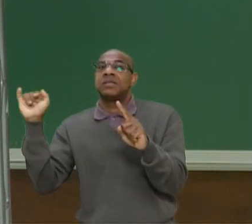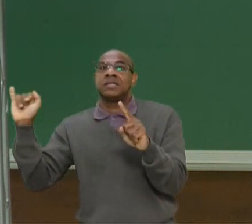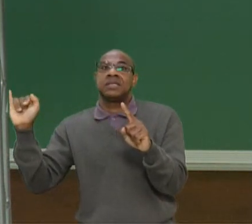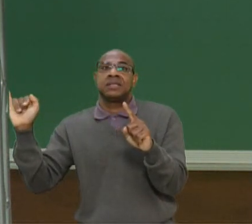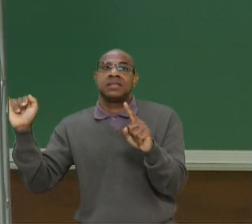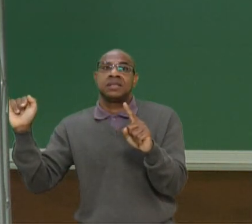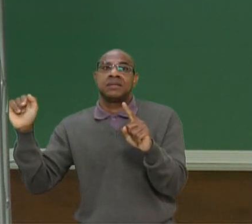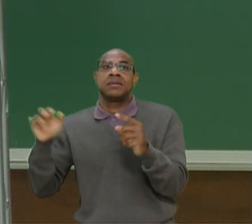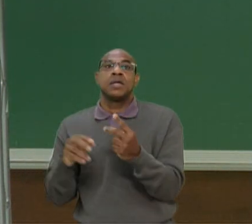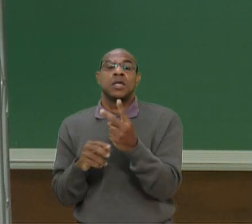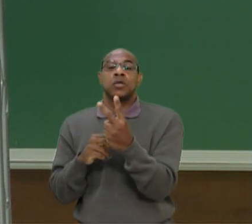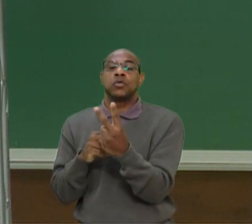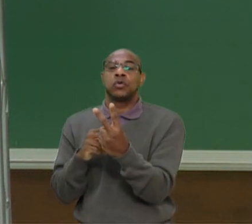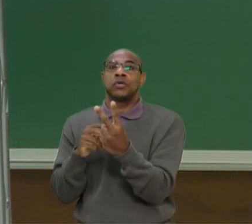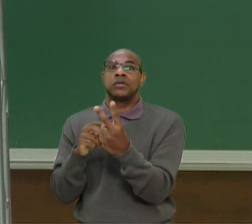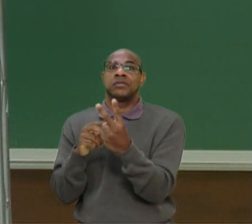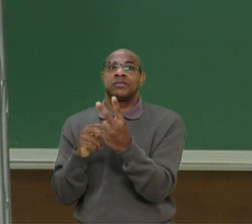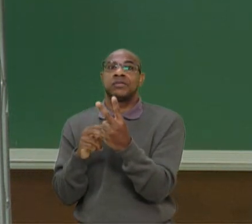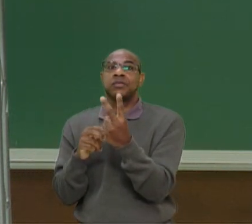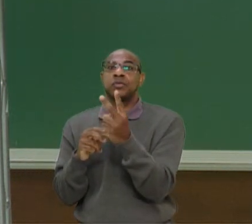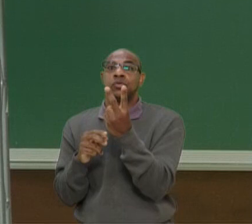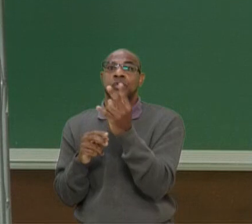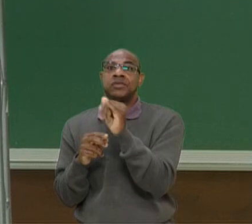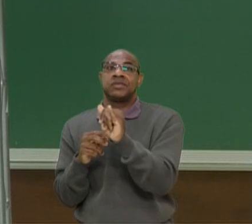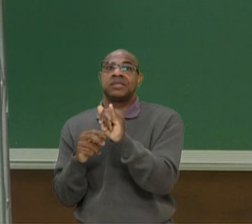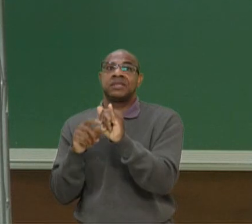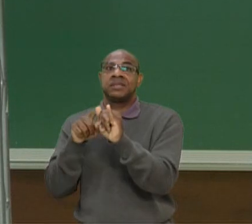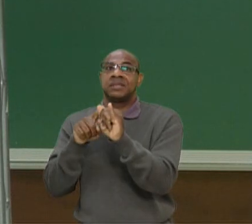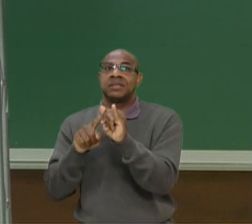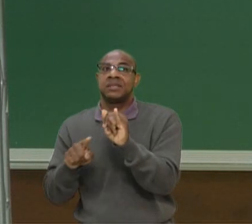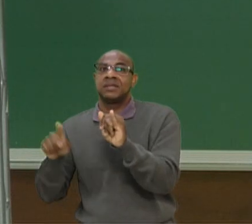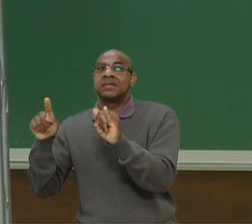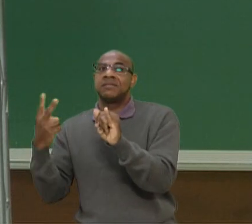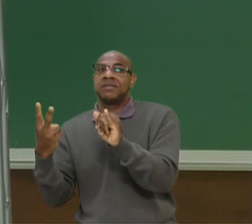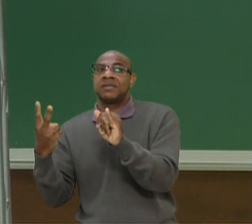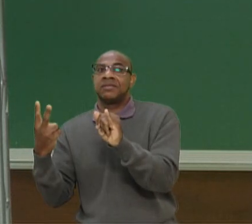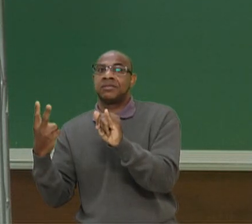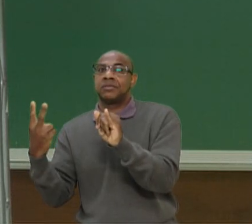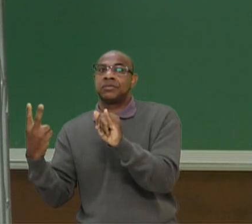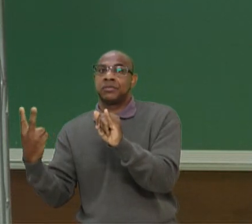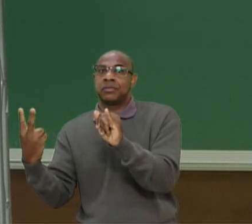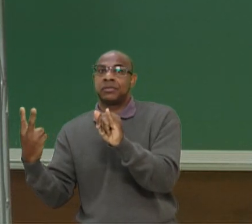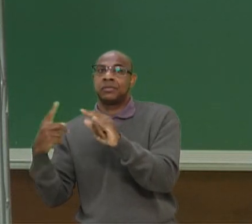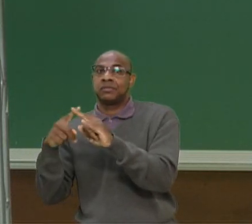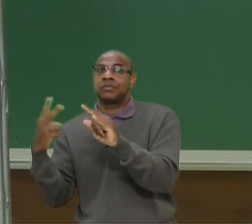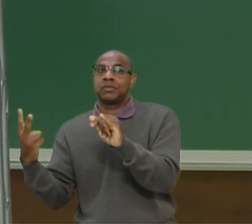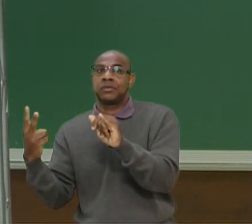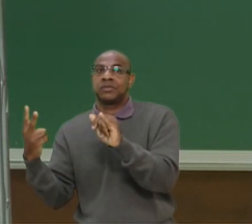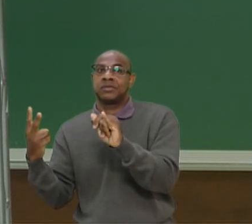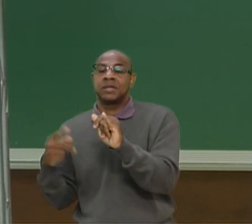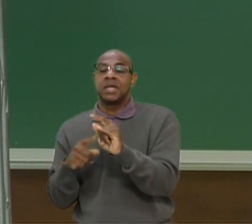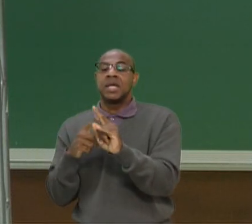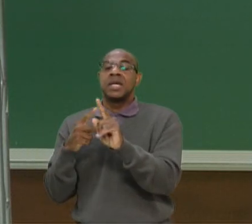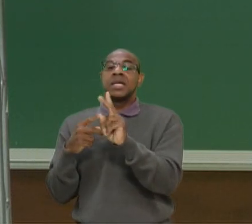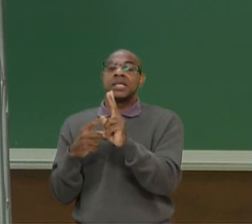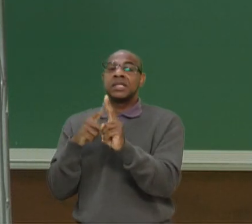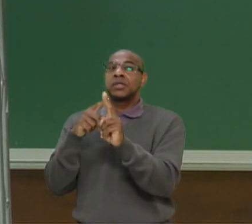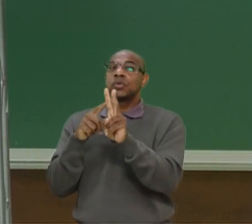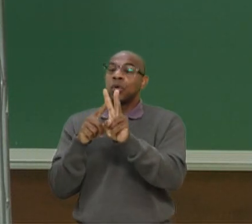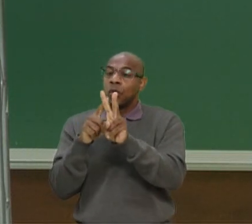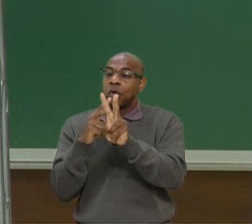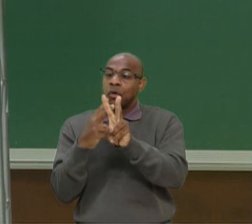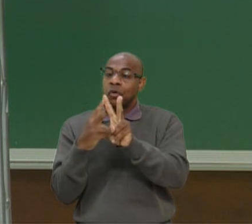2 vezes 2, 2i vezes 2, e 2i vezes menos i. Então, não esquecer